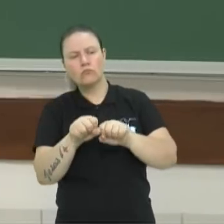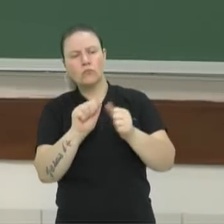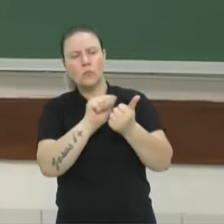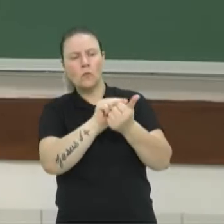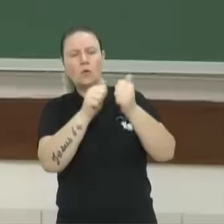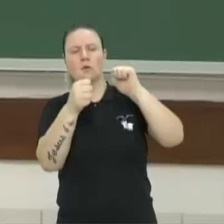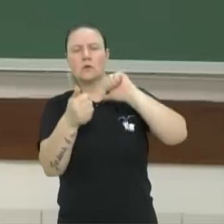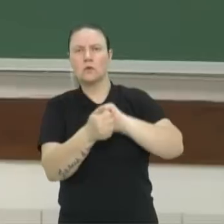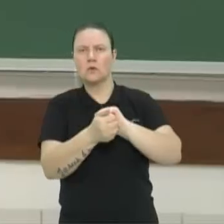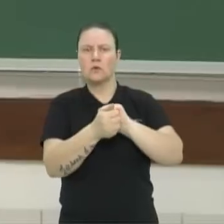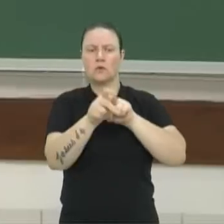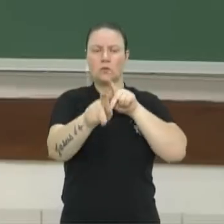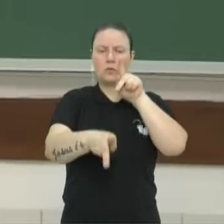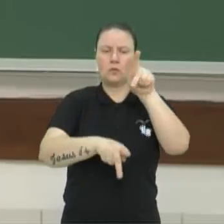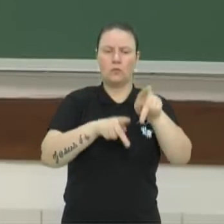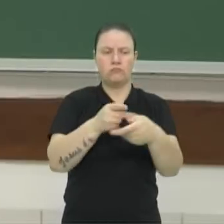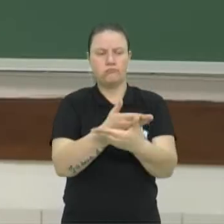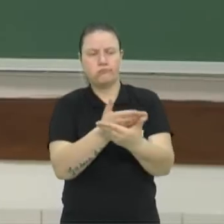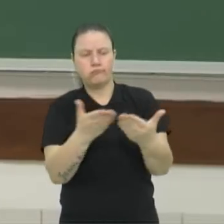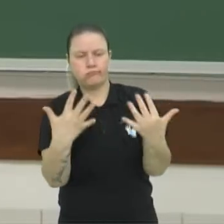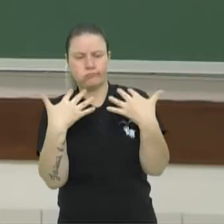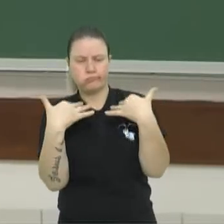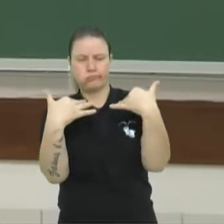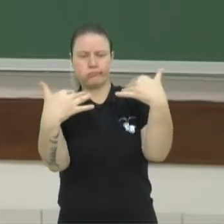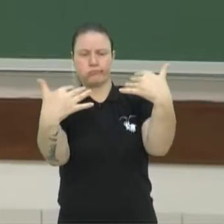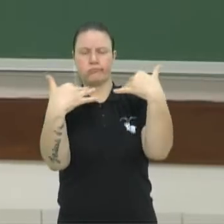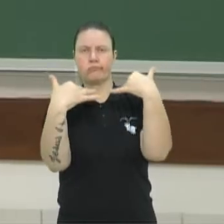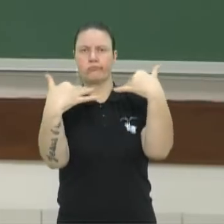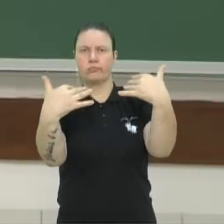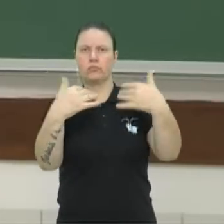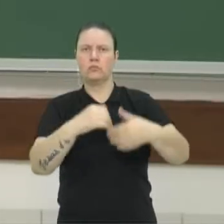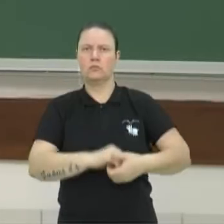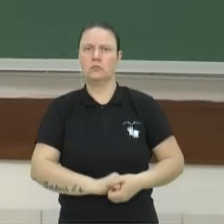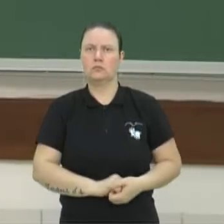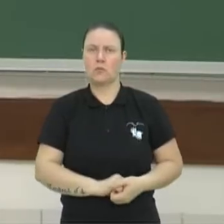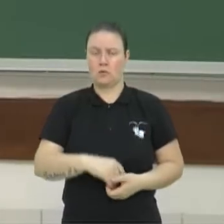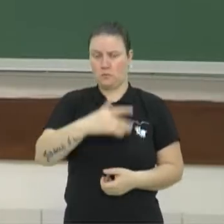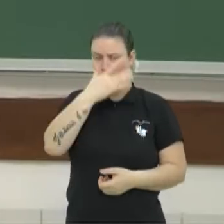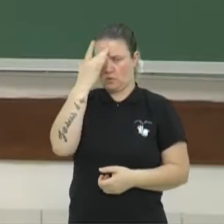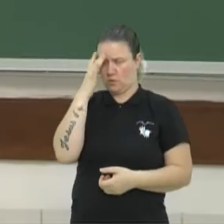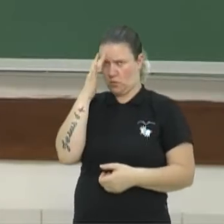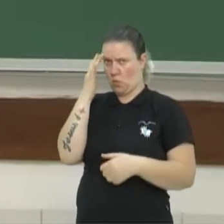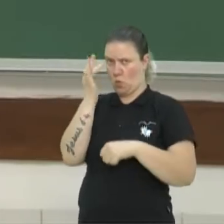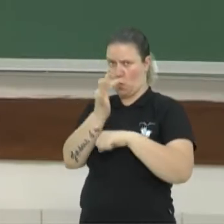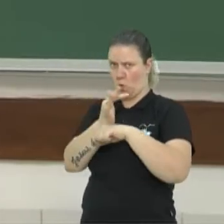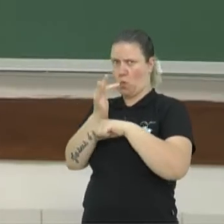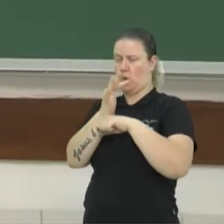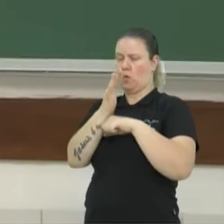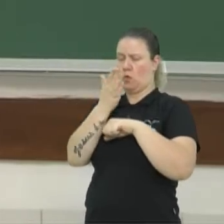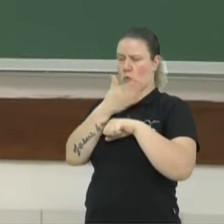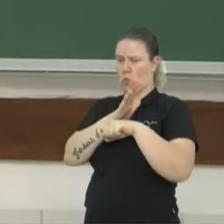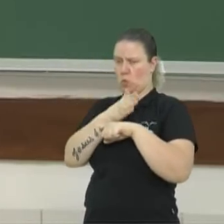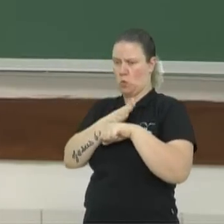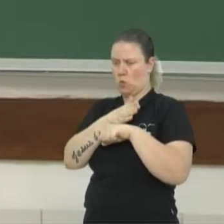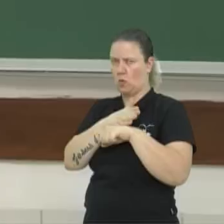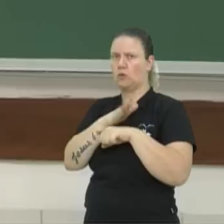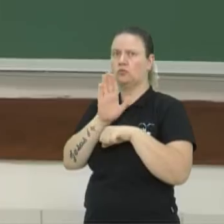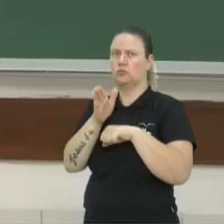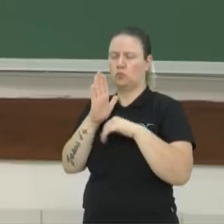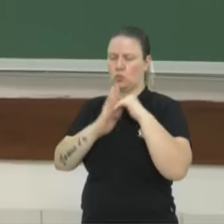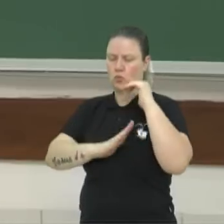meu público, né? Quem é o meu público? O meu público são executivos, o meu público